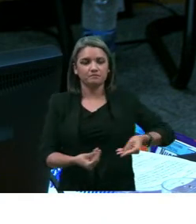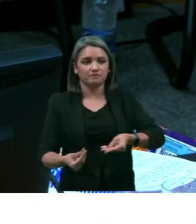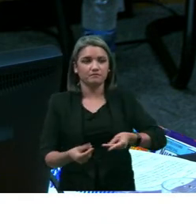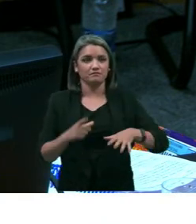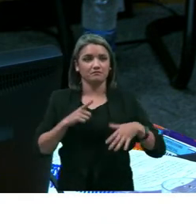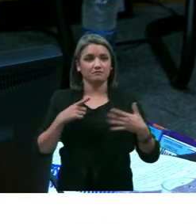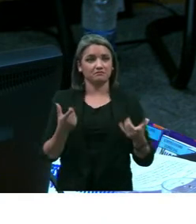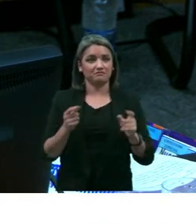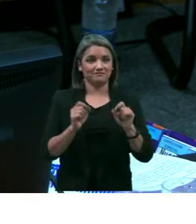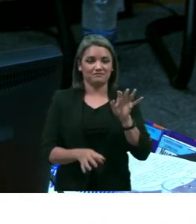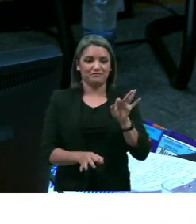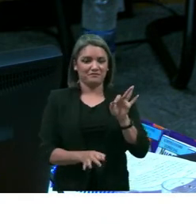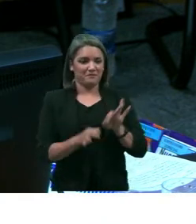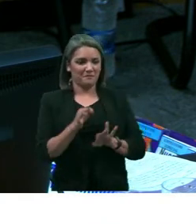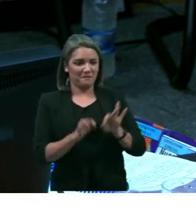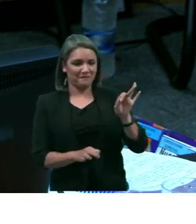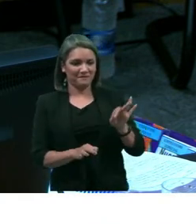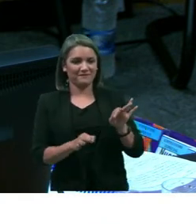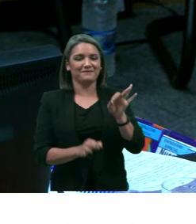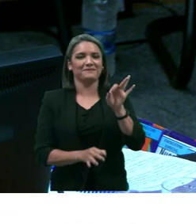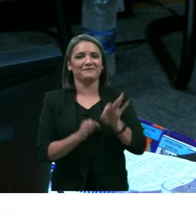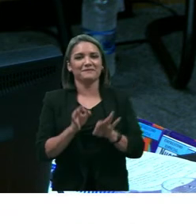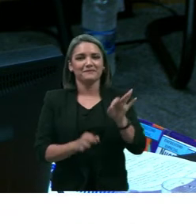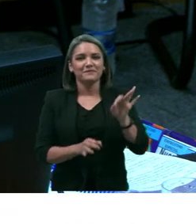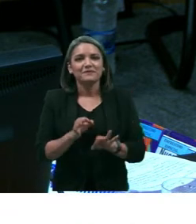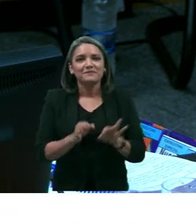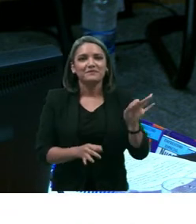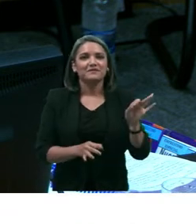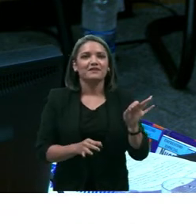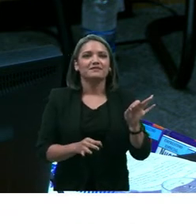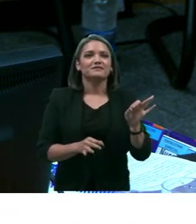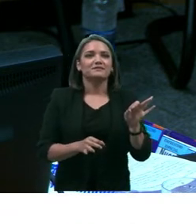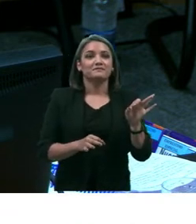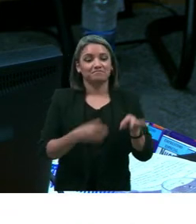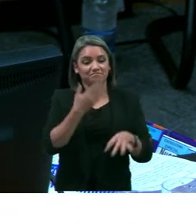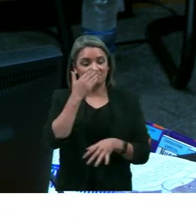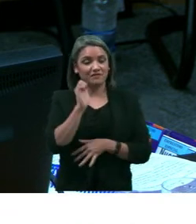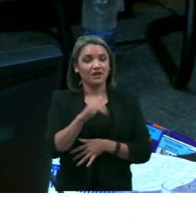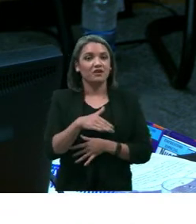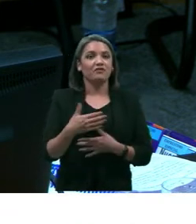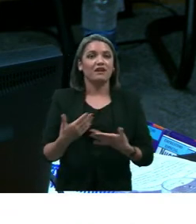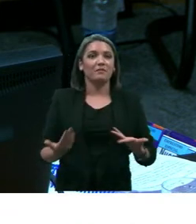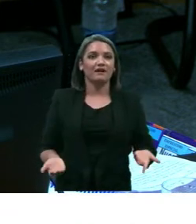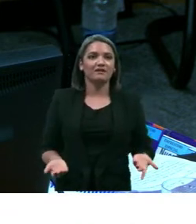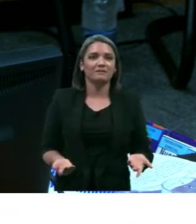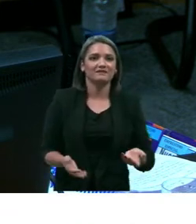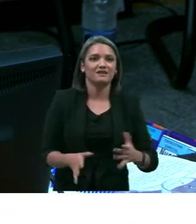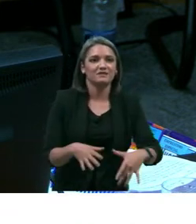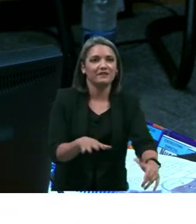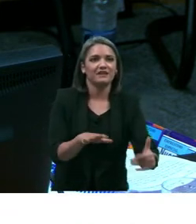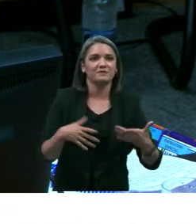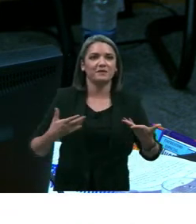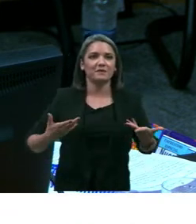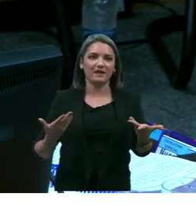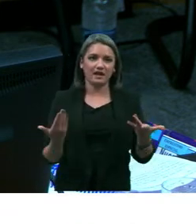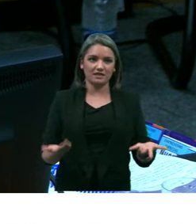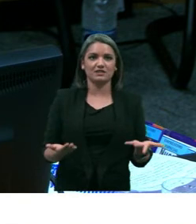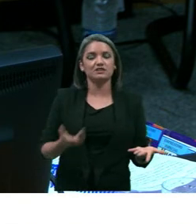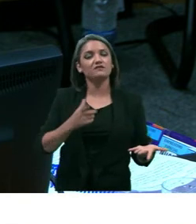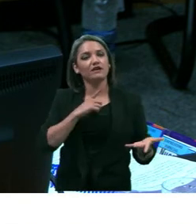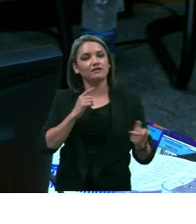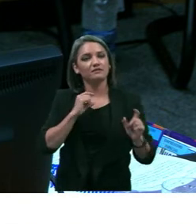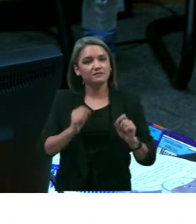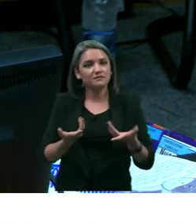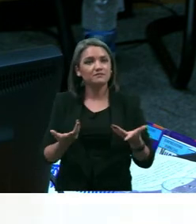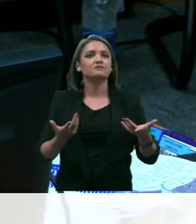o jurisdicionado, evidenciado na espécie, deve ser repudiado, notadamente por advir do próprio Estado,